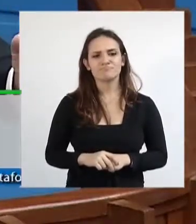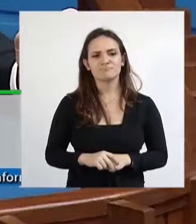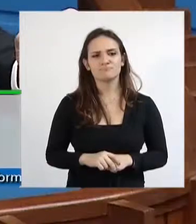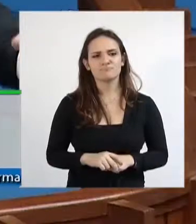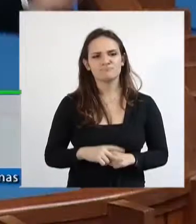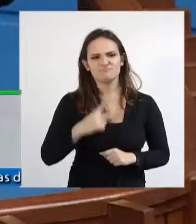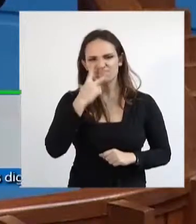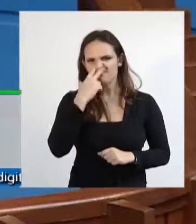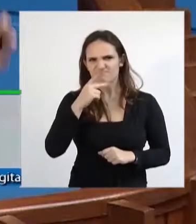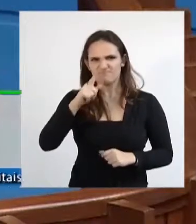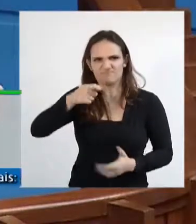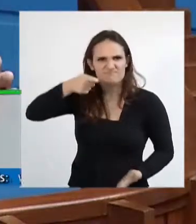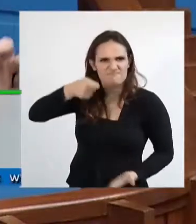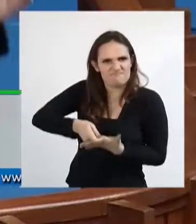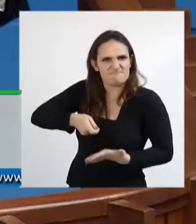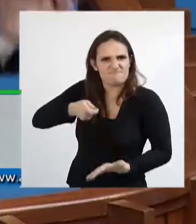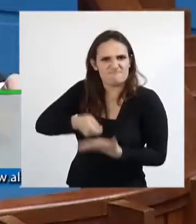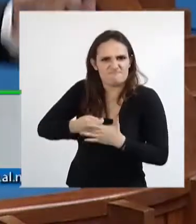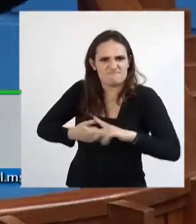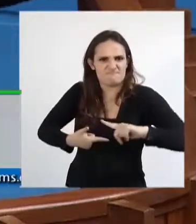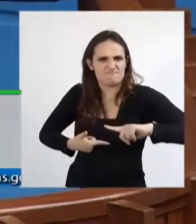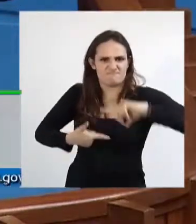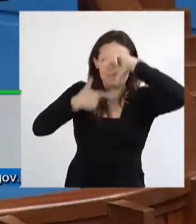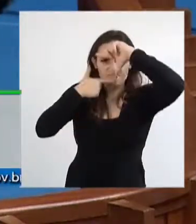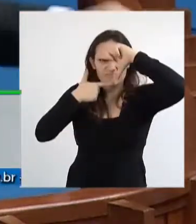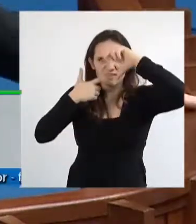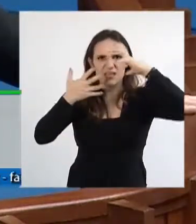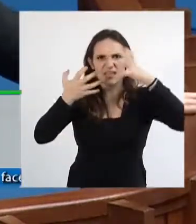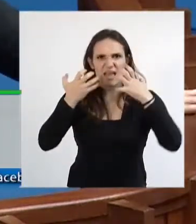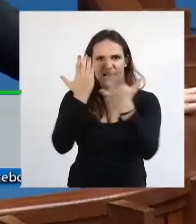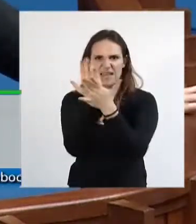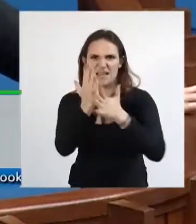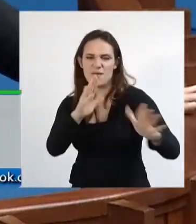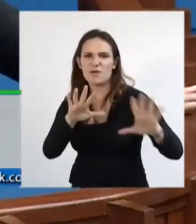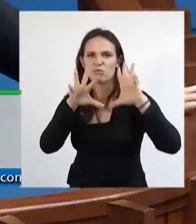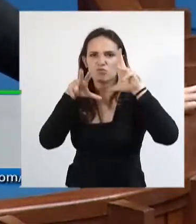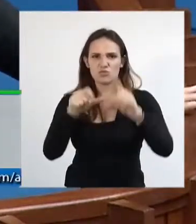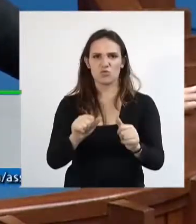patrulhamento ideológico e atacar a produção científica no Brasil.